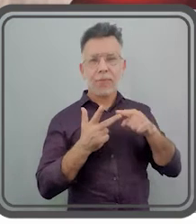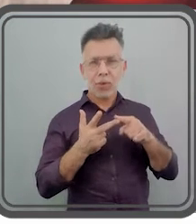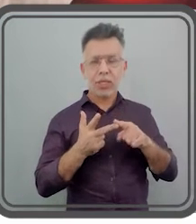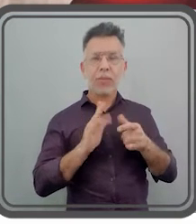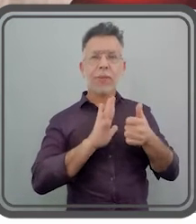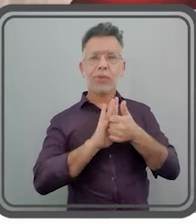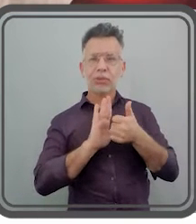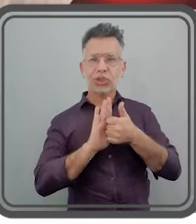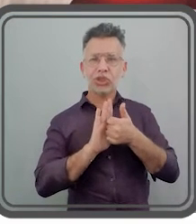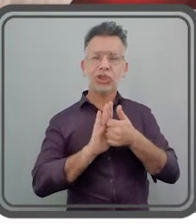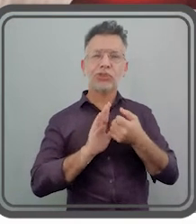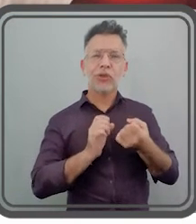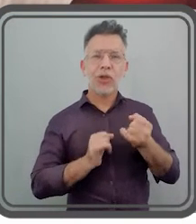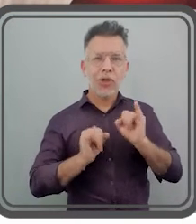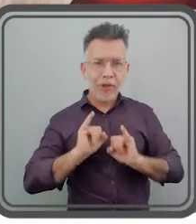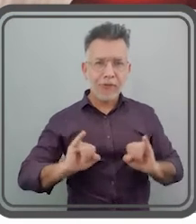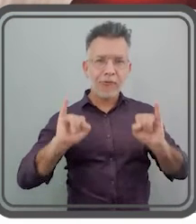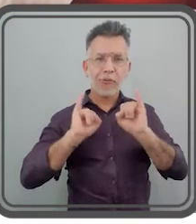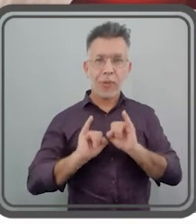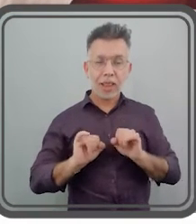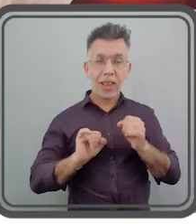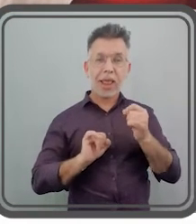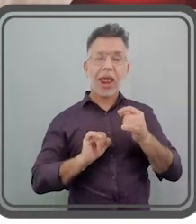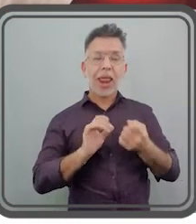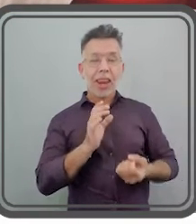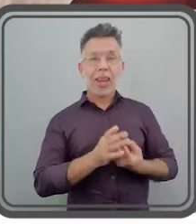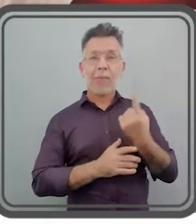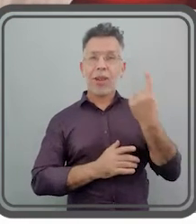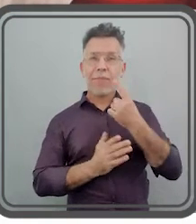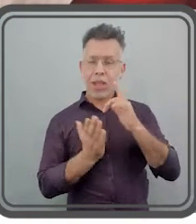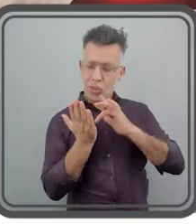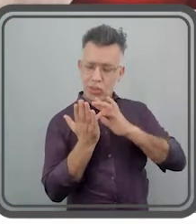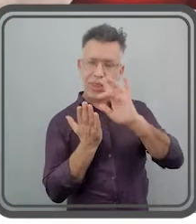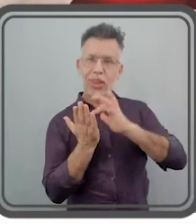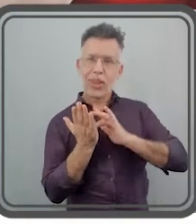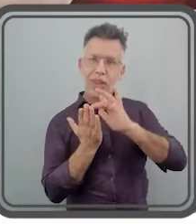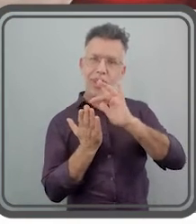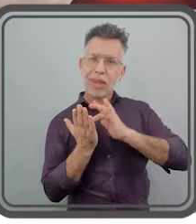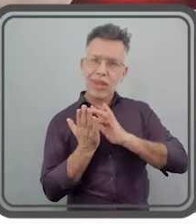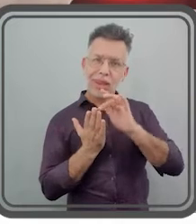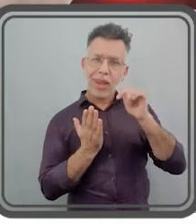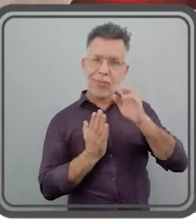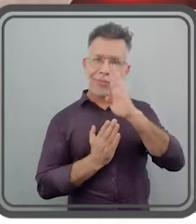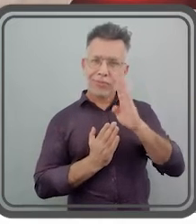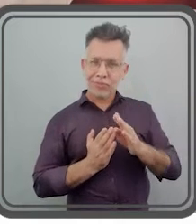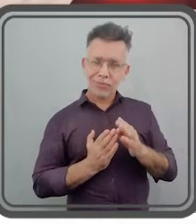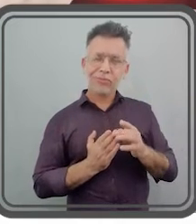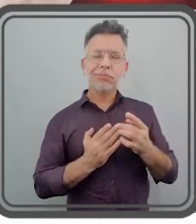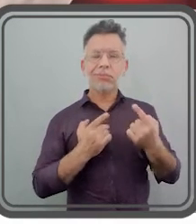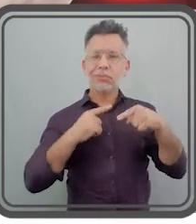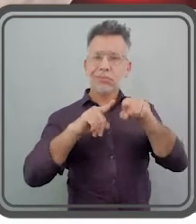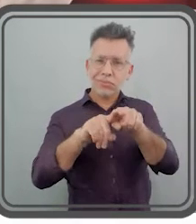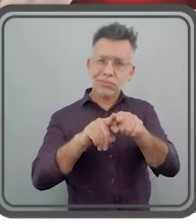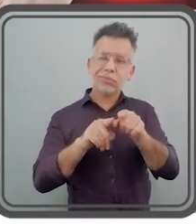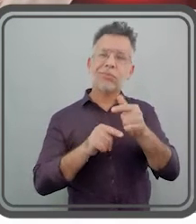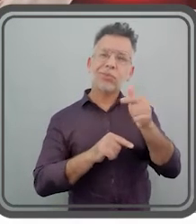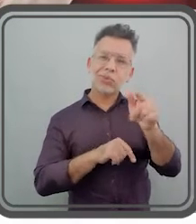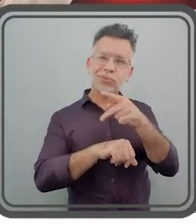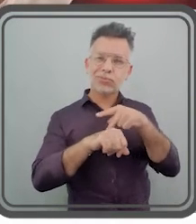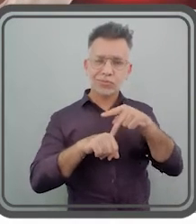trabalha no na no lançamento do primeiro tablet no Brasil que falem do parceria de negócios com empresas do Brasil de fora